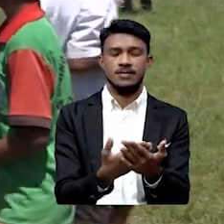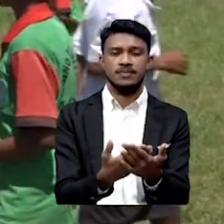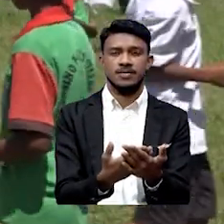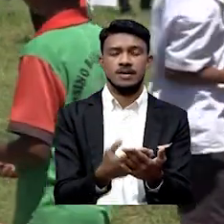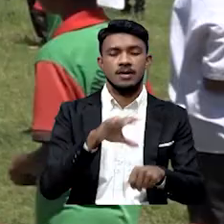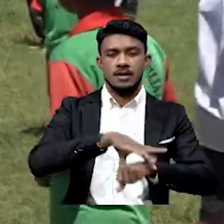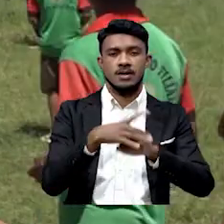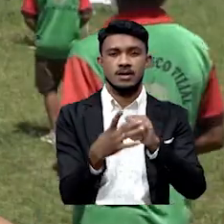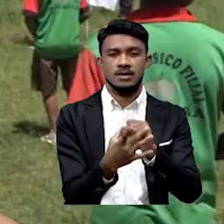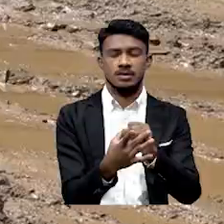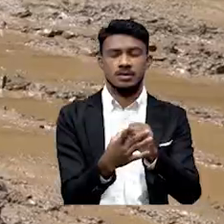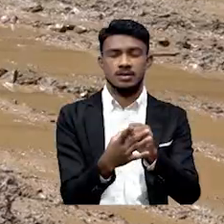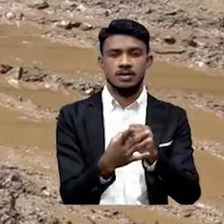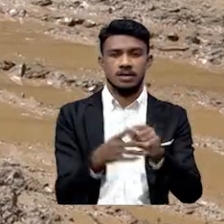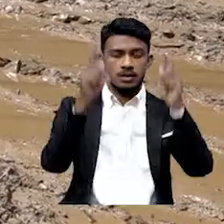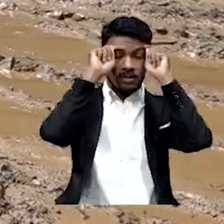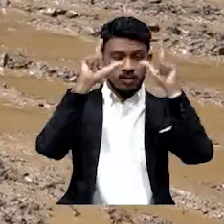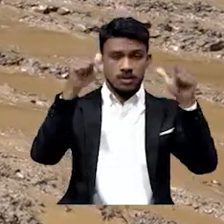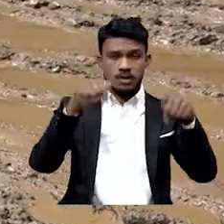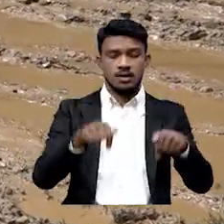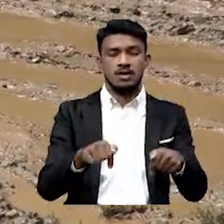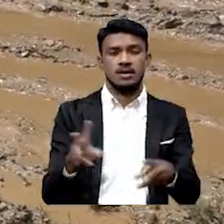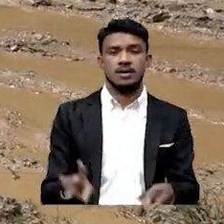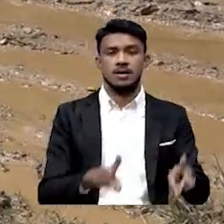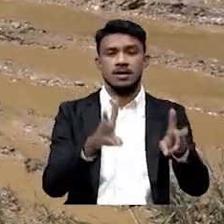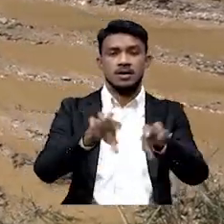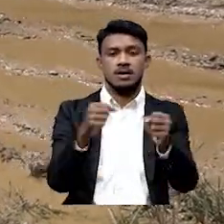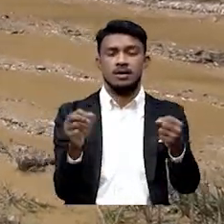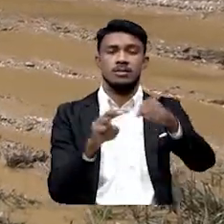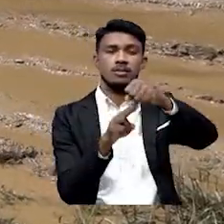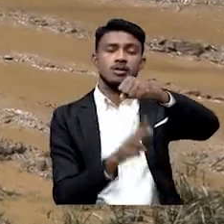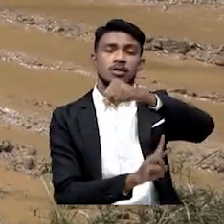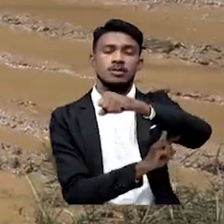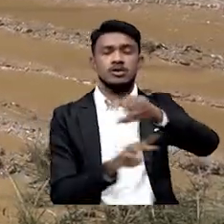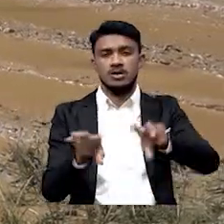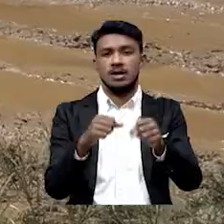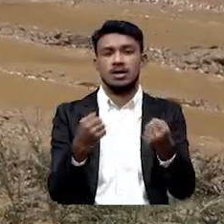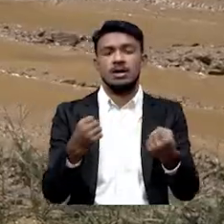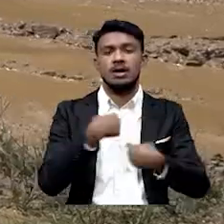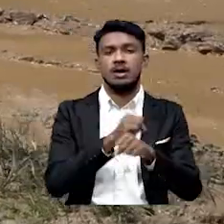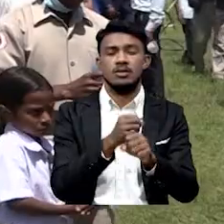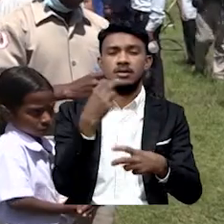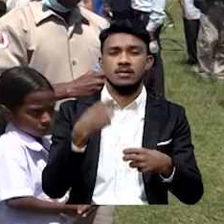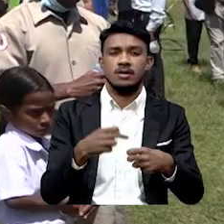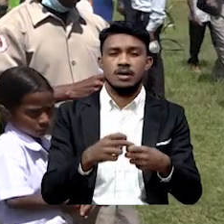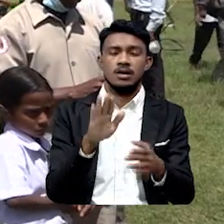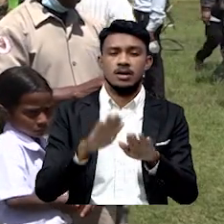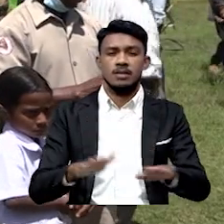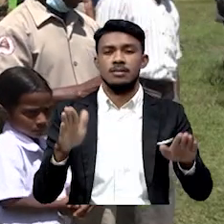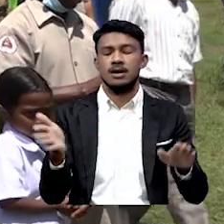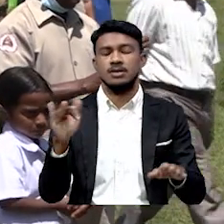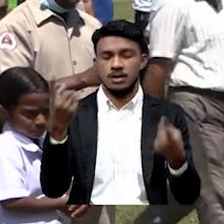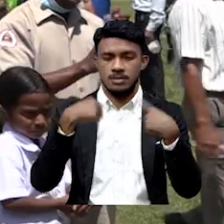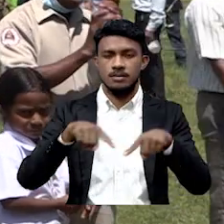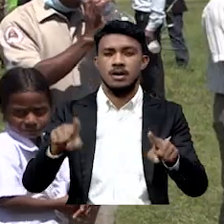rai timori dane dalan la dia i punti mos la dia dificulta mos lavare ki skola sira nebe ma